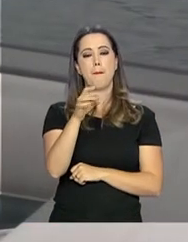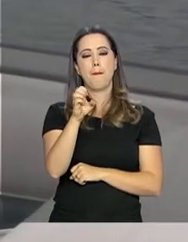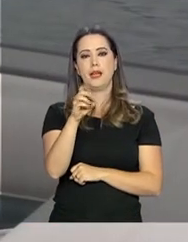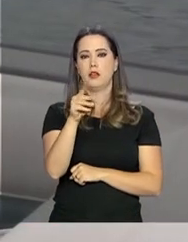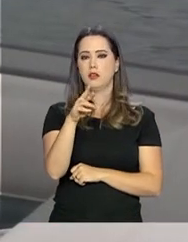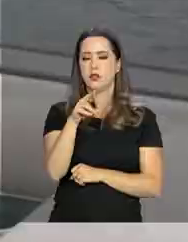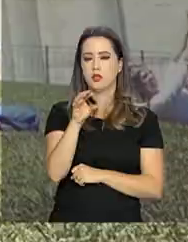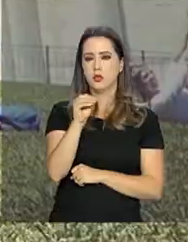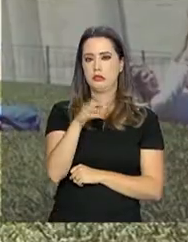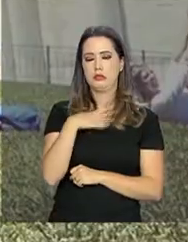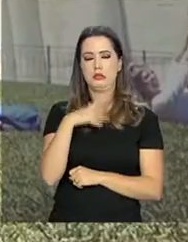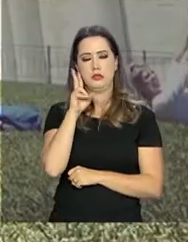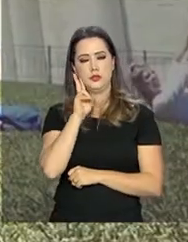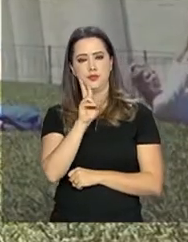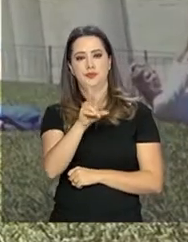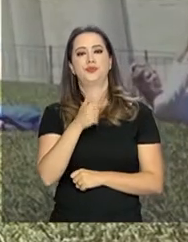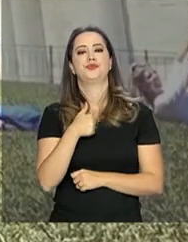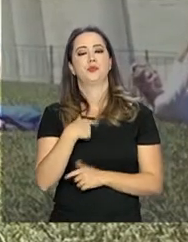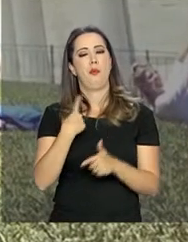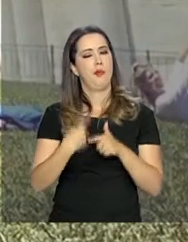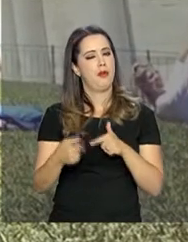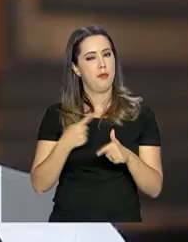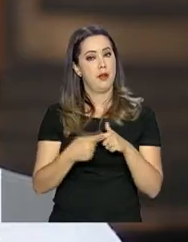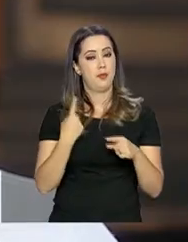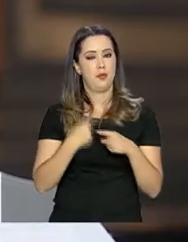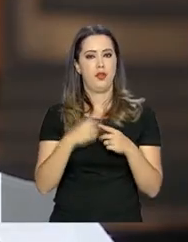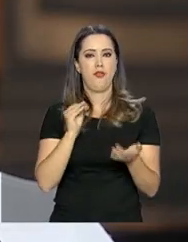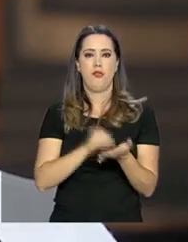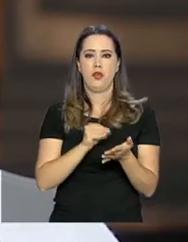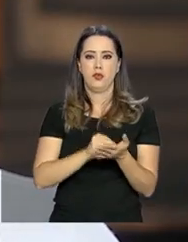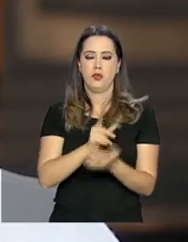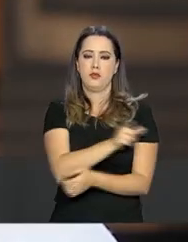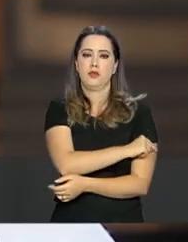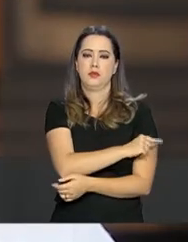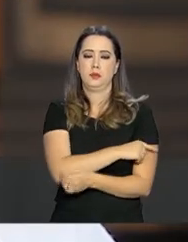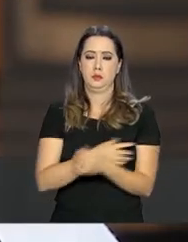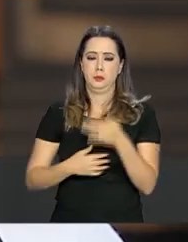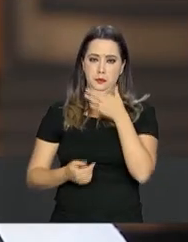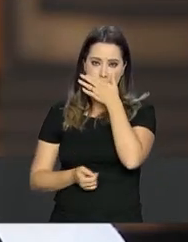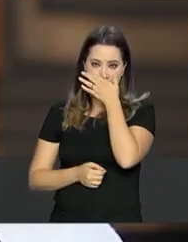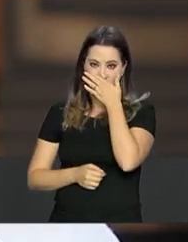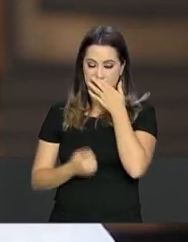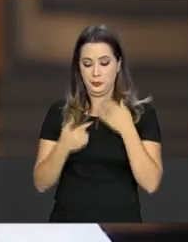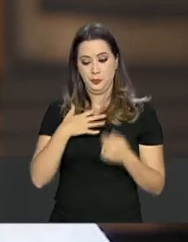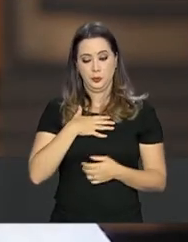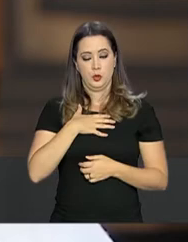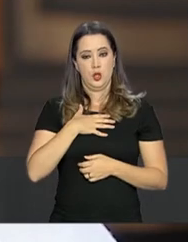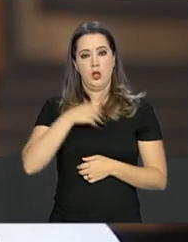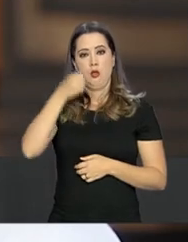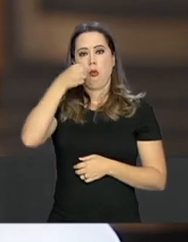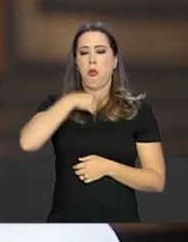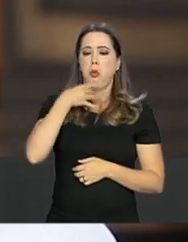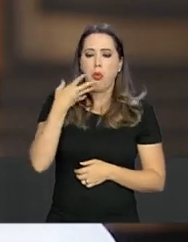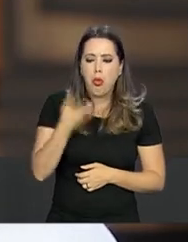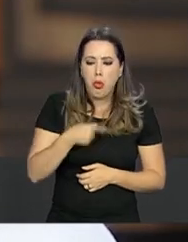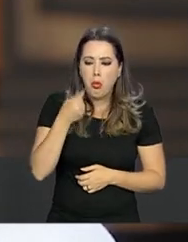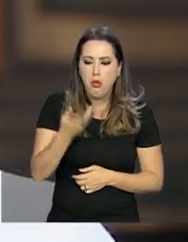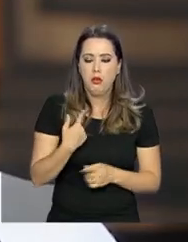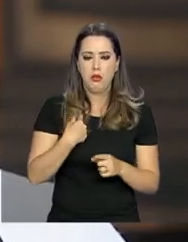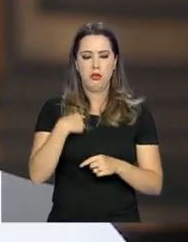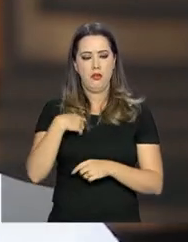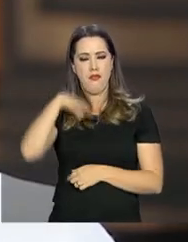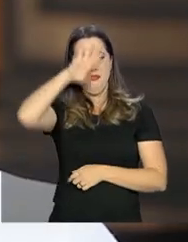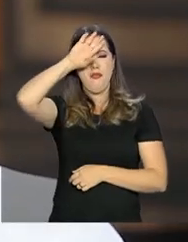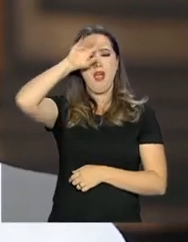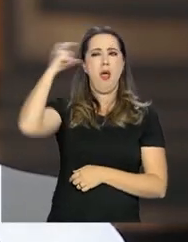as consequências de não ter tomado uma vacina. Estava vomitando, muita febre. Quando minha cunhada chegou no meu quarto e me viu com as